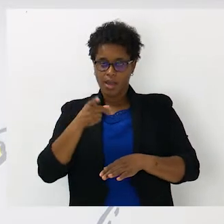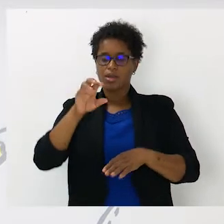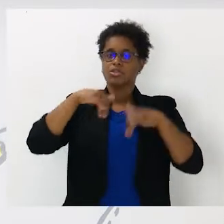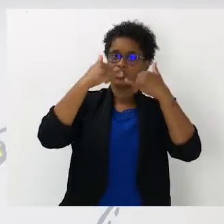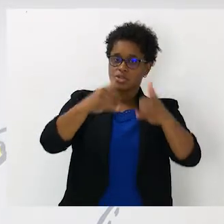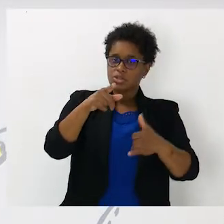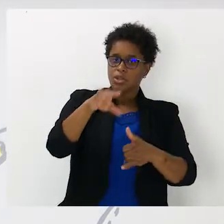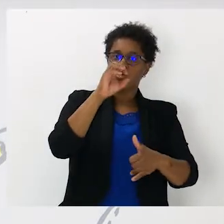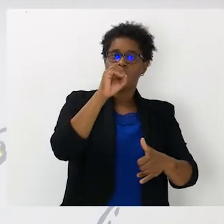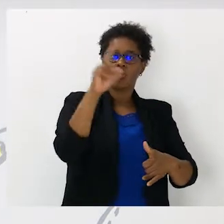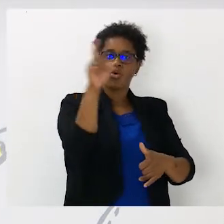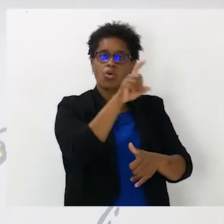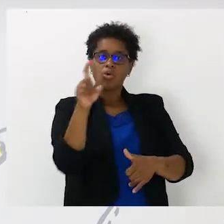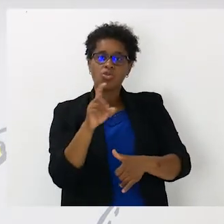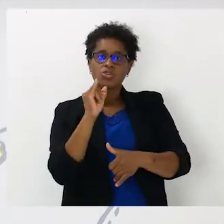Osíris,